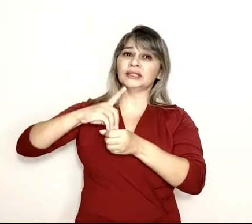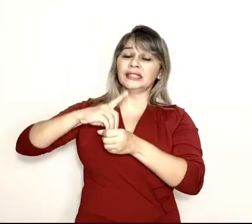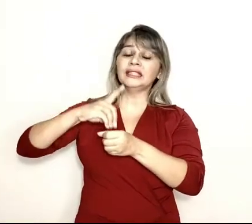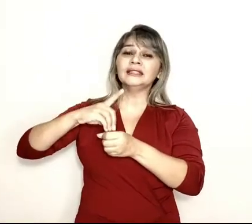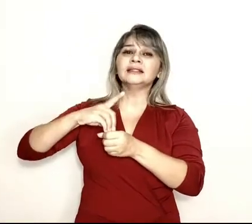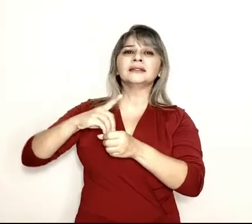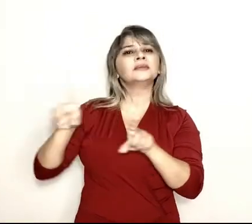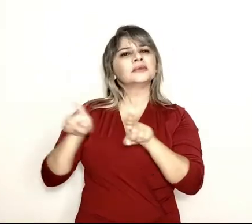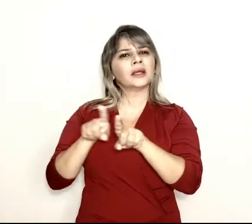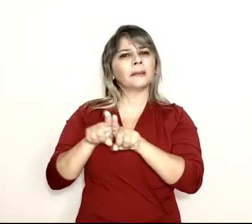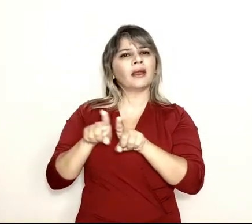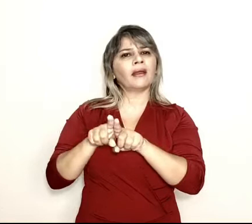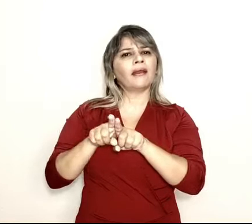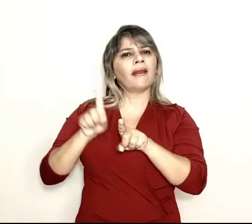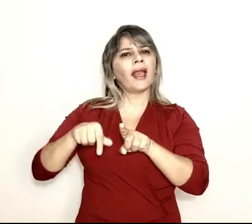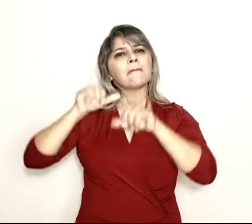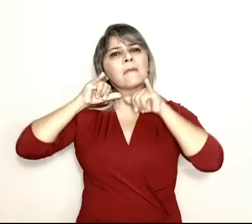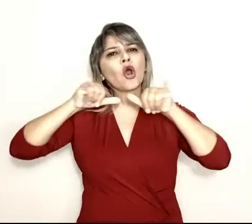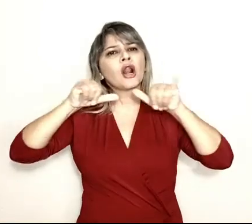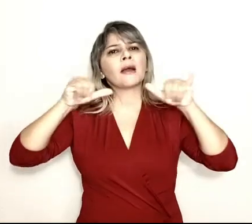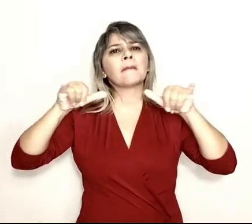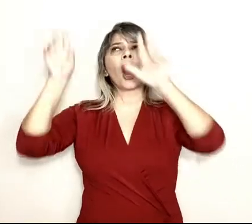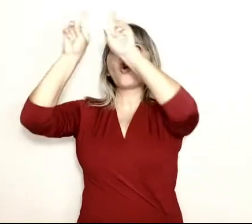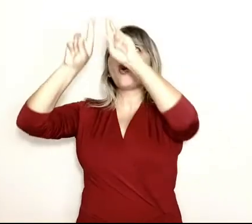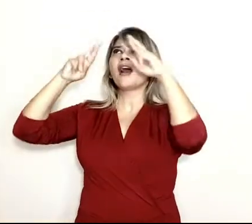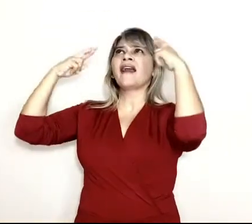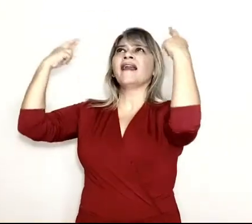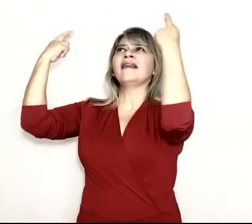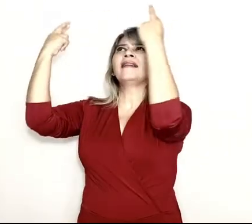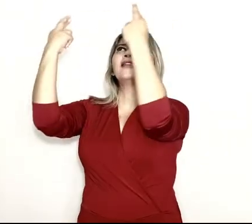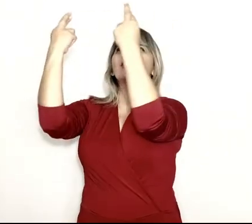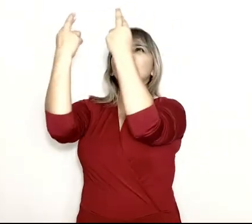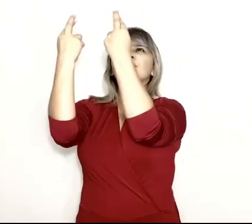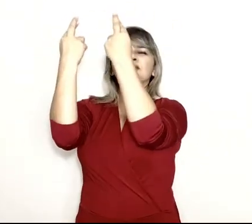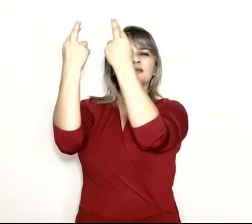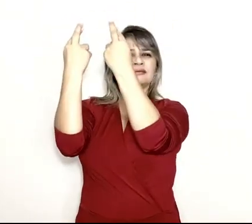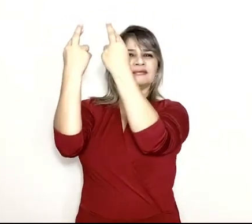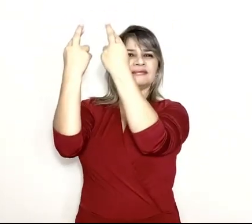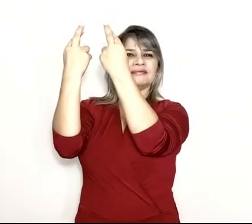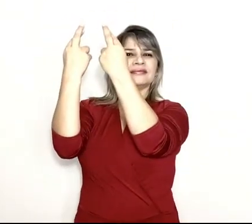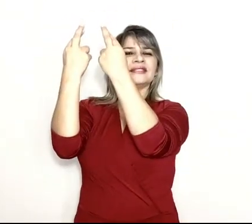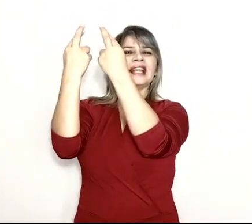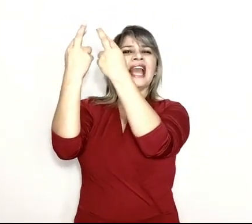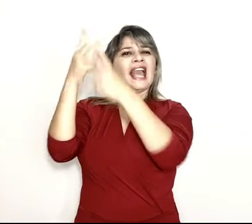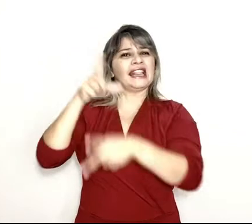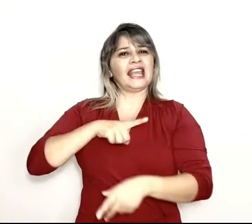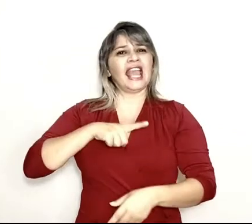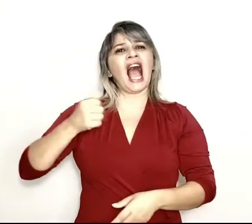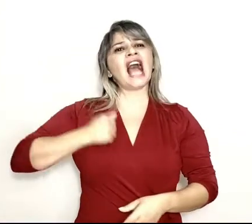contribuindo, investindo na expansão do reino de Deus na terra, além de ser um ato de fidelidade,